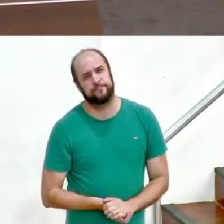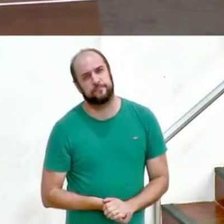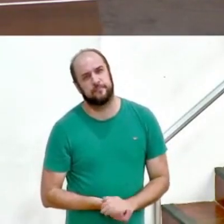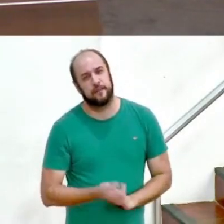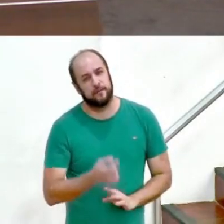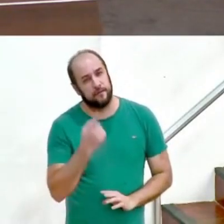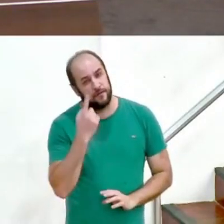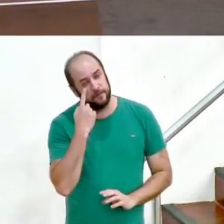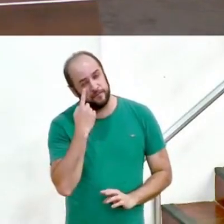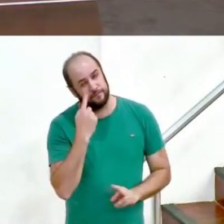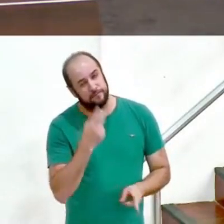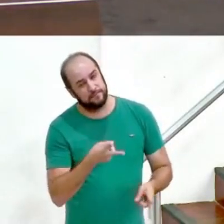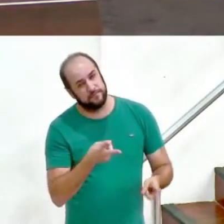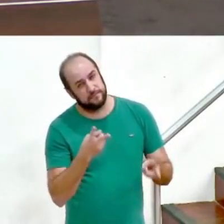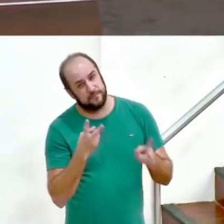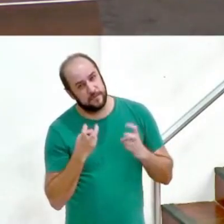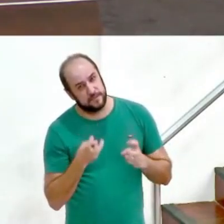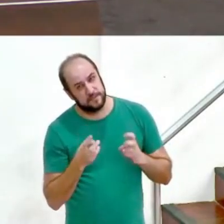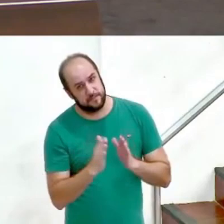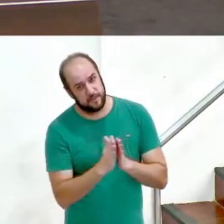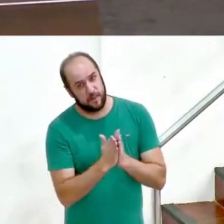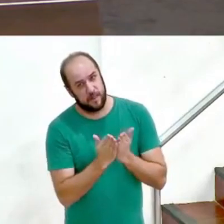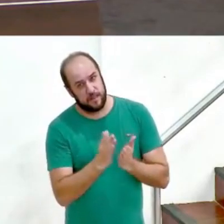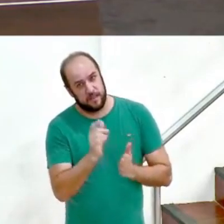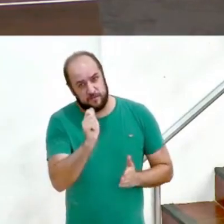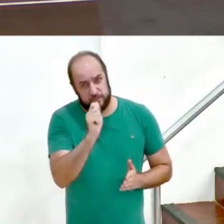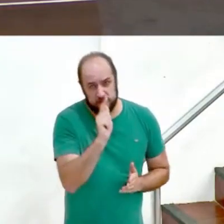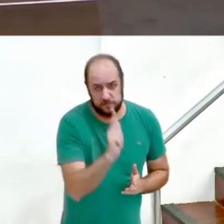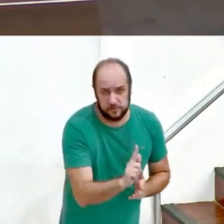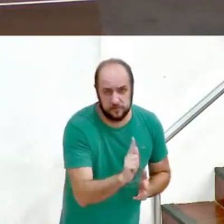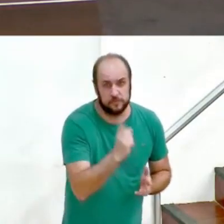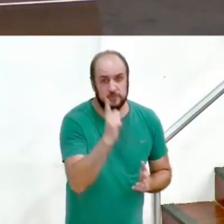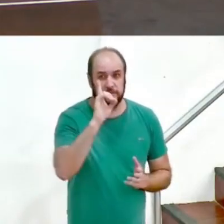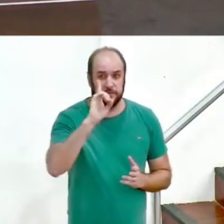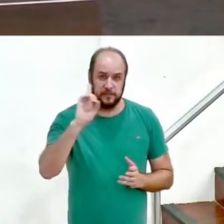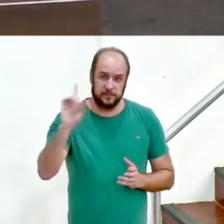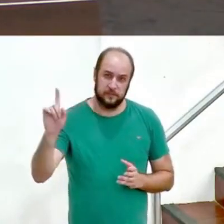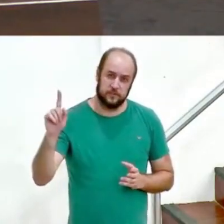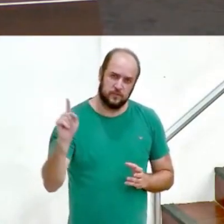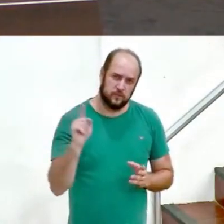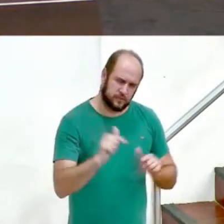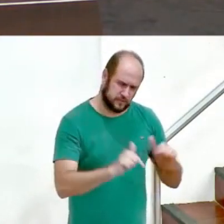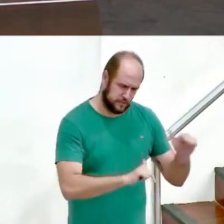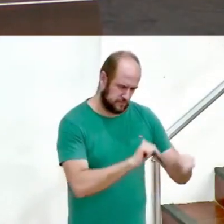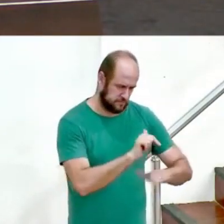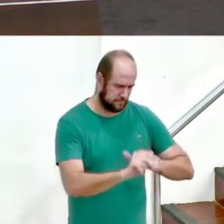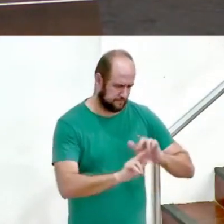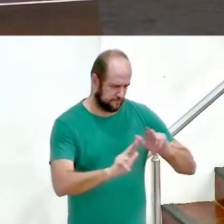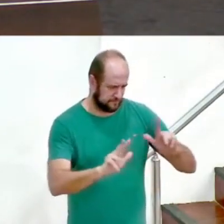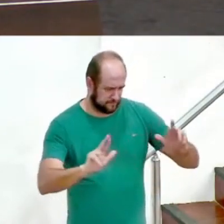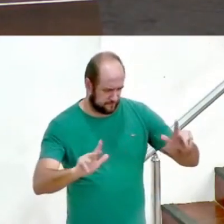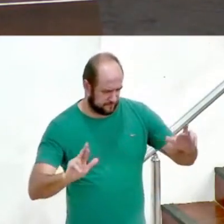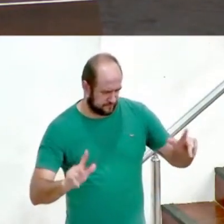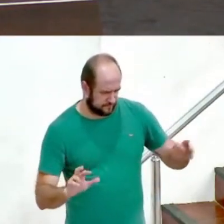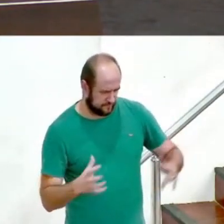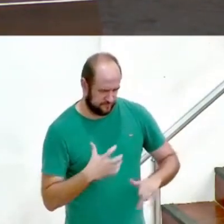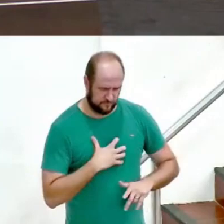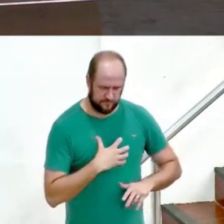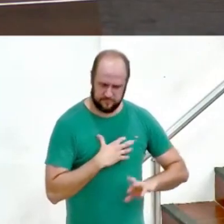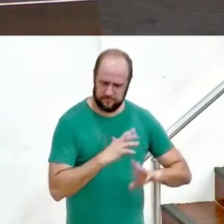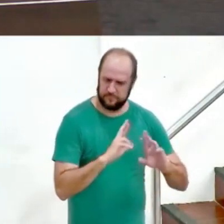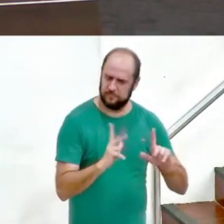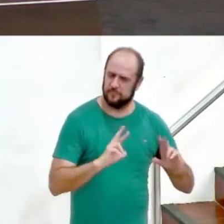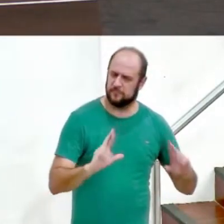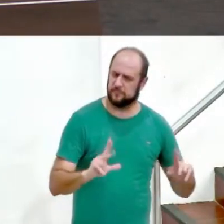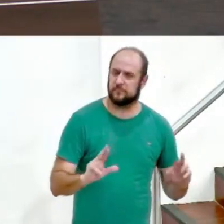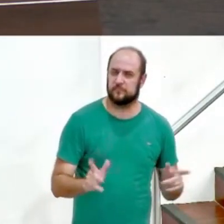Percebam, queridos, que ao longo do livro de Ageu, Deus está vindo de diversas vezes de diversas